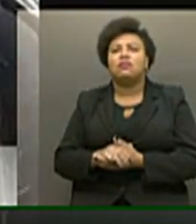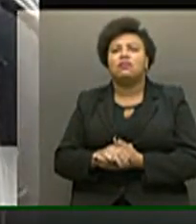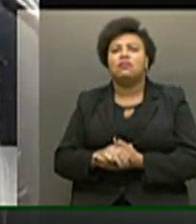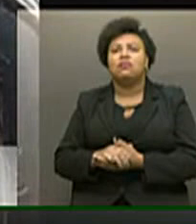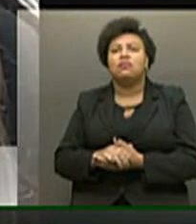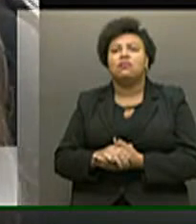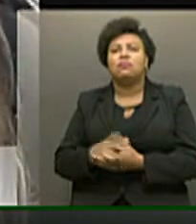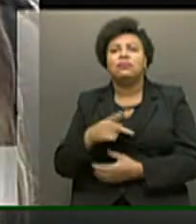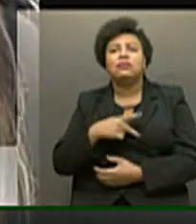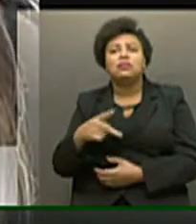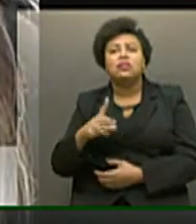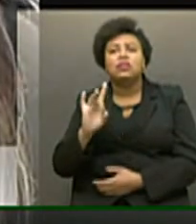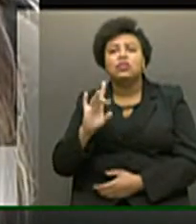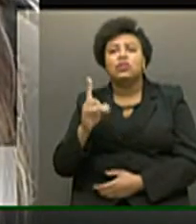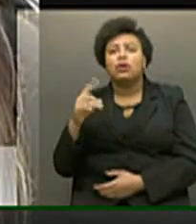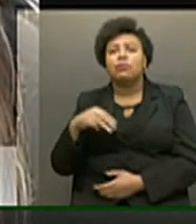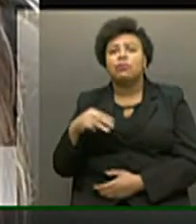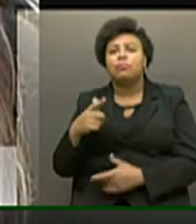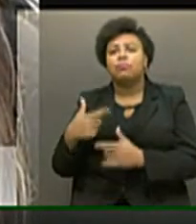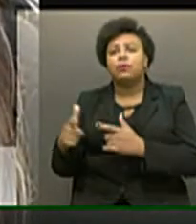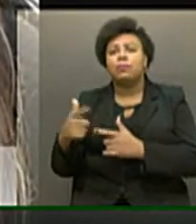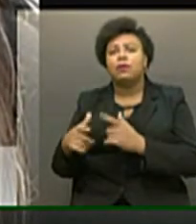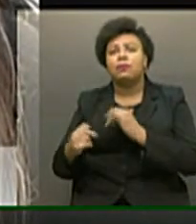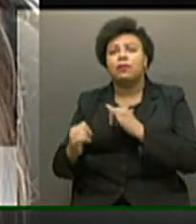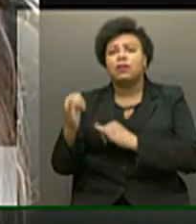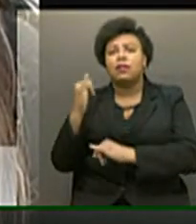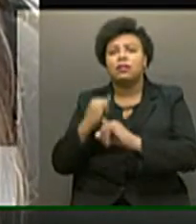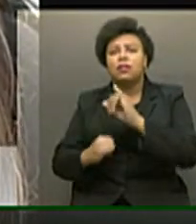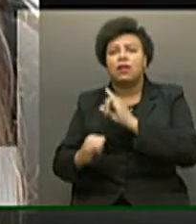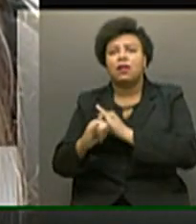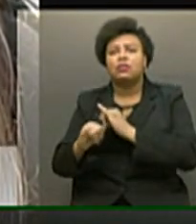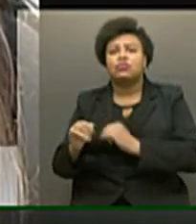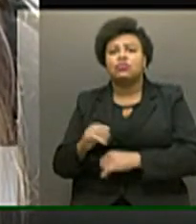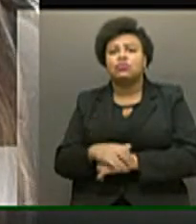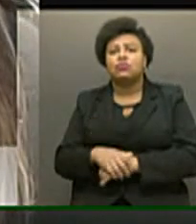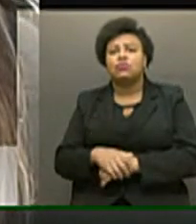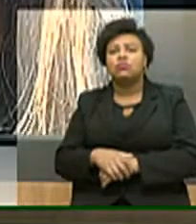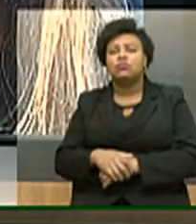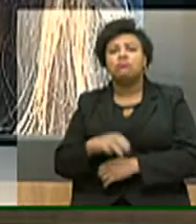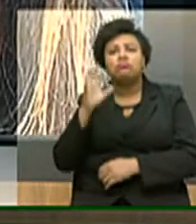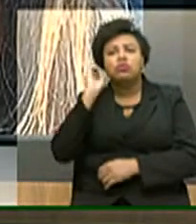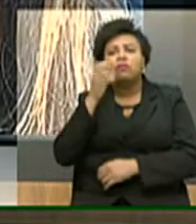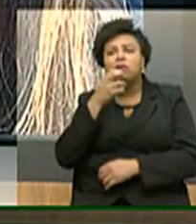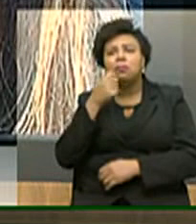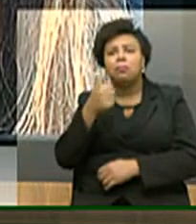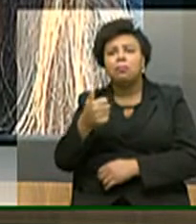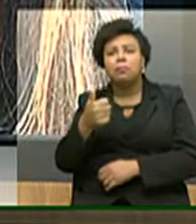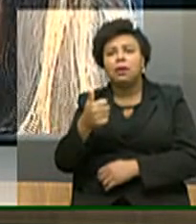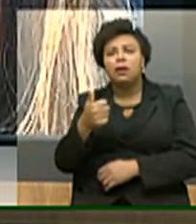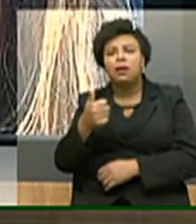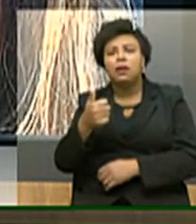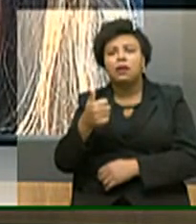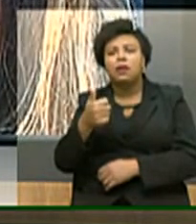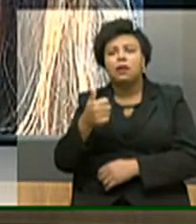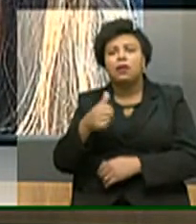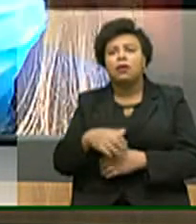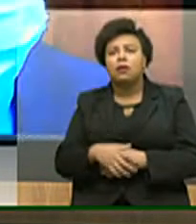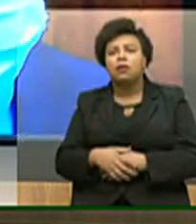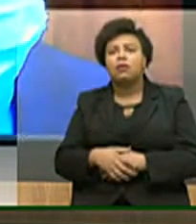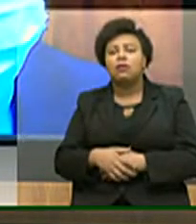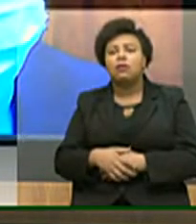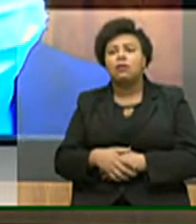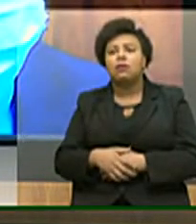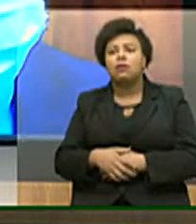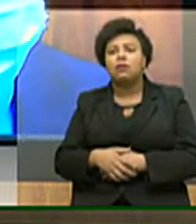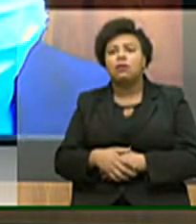Alô, presidente, só um minutinho que eu estou com um problema na conexão aqui. Mas estamos ouvindo bem, o som aqui está chegando bem, deputada. Ah, tá